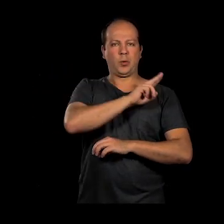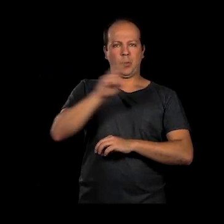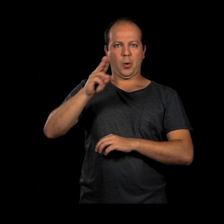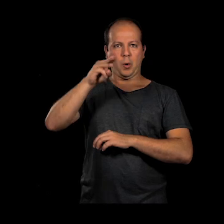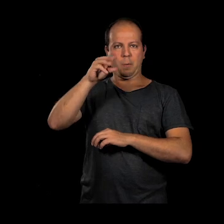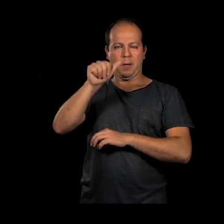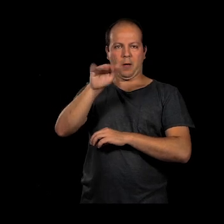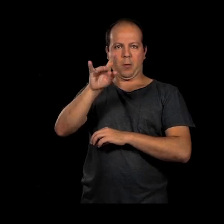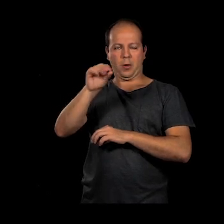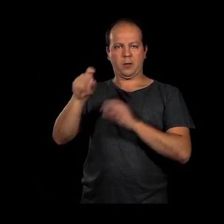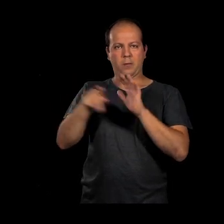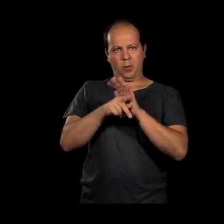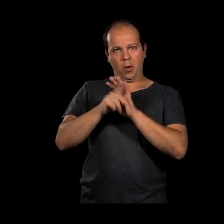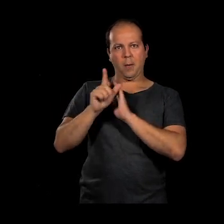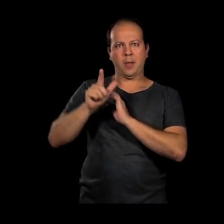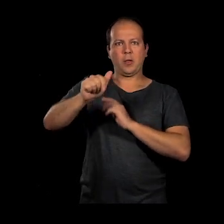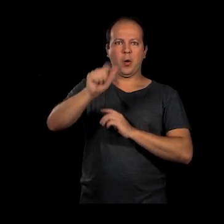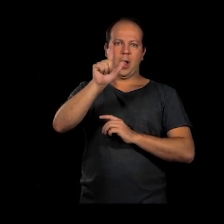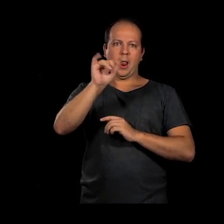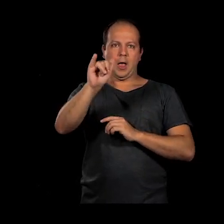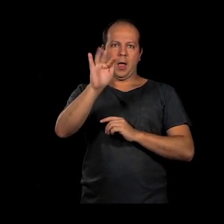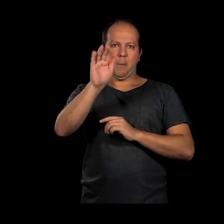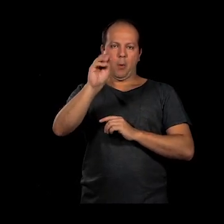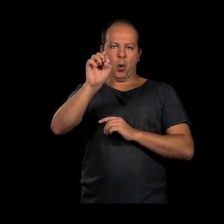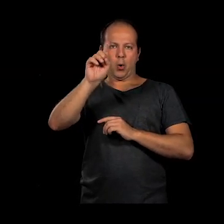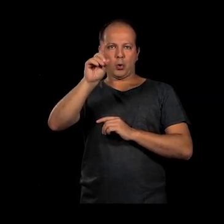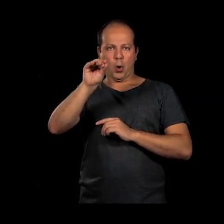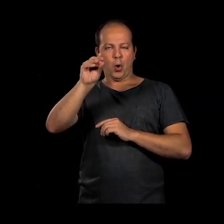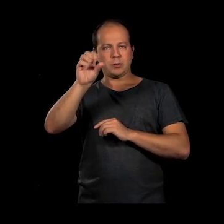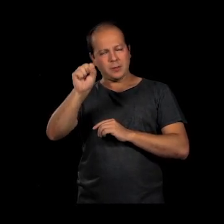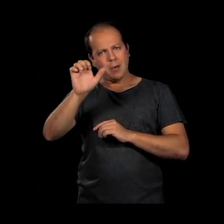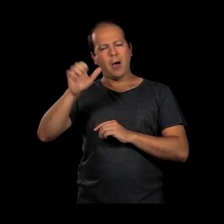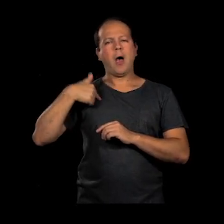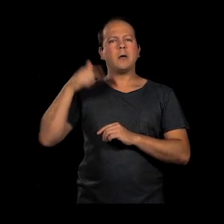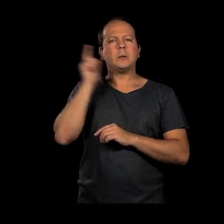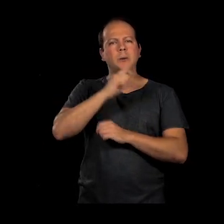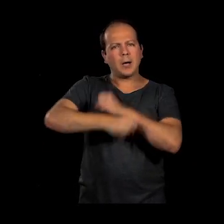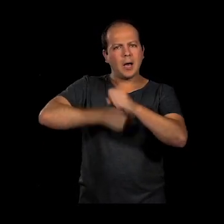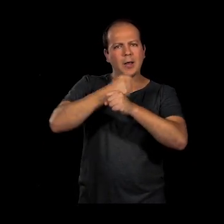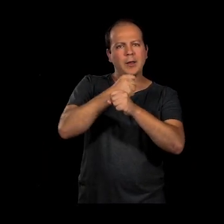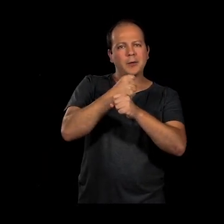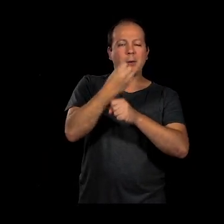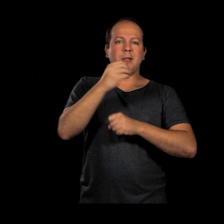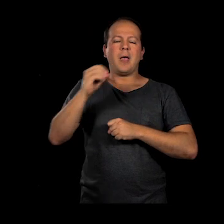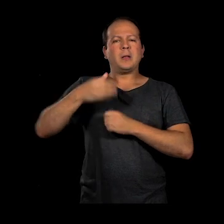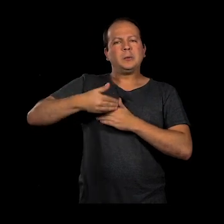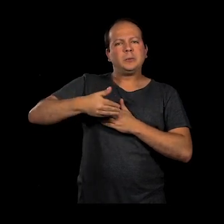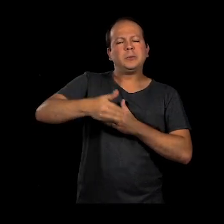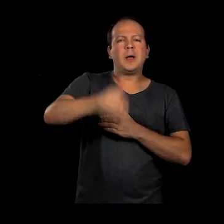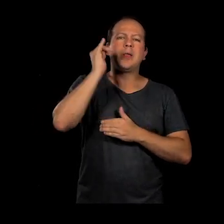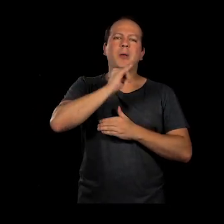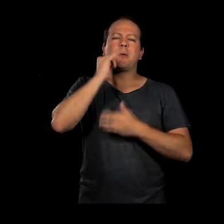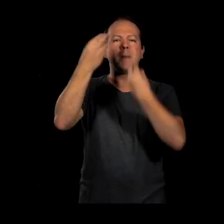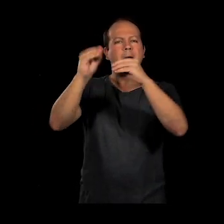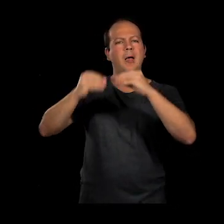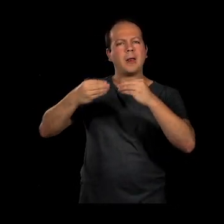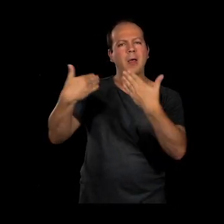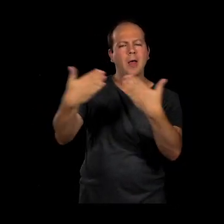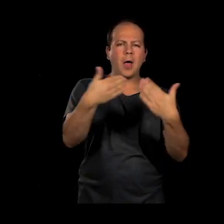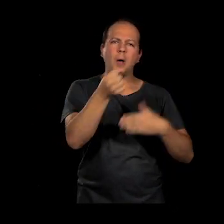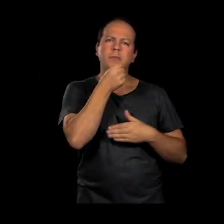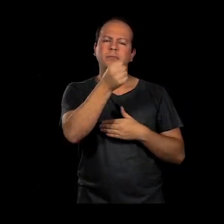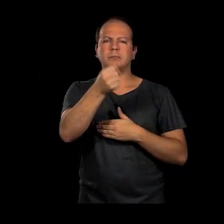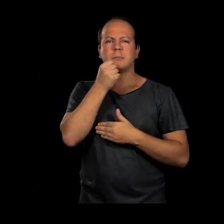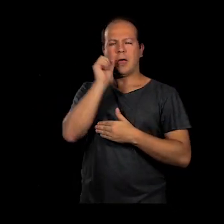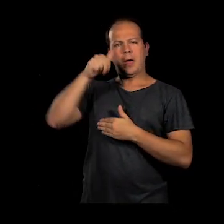Rebordosa, que realmente o Angeli matou a Rebordosa nos anos 80, e aí a gente começou um processo muito próximo a um documentário, entrevistando as pessoas,